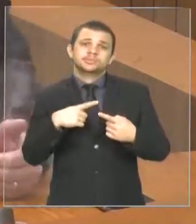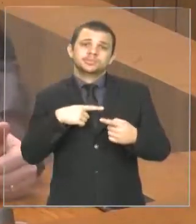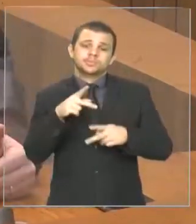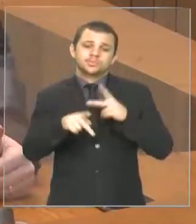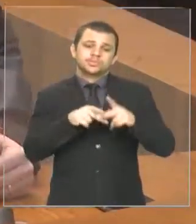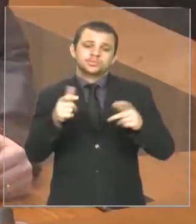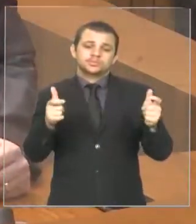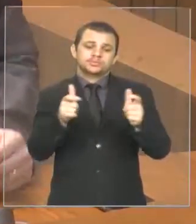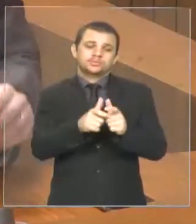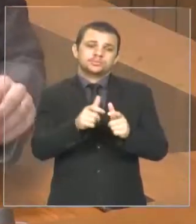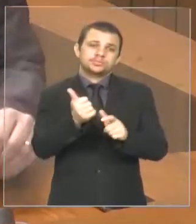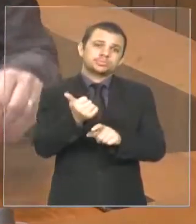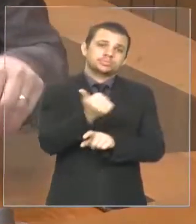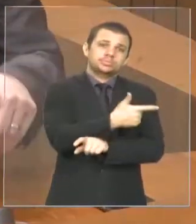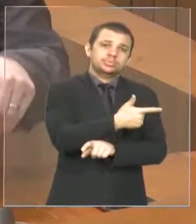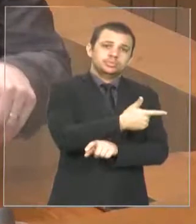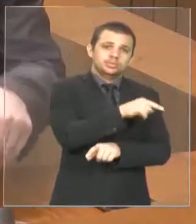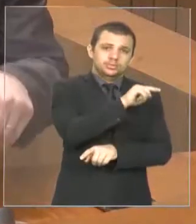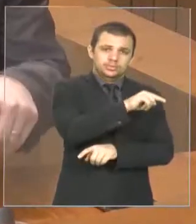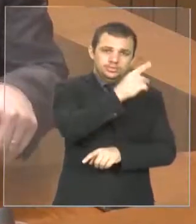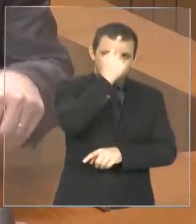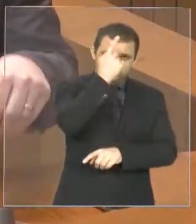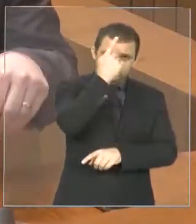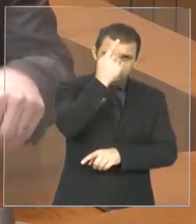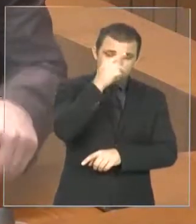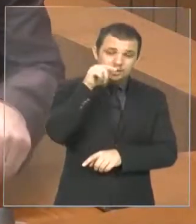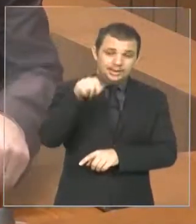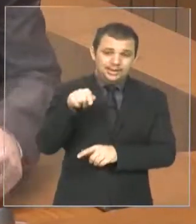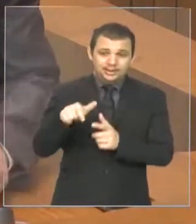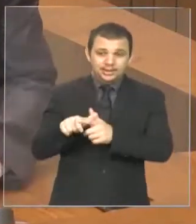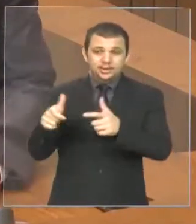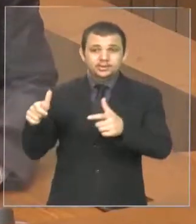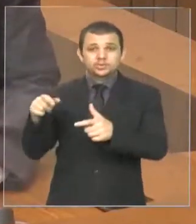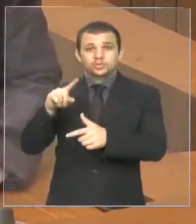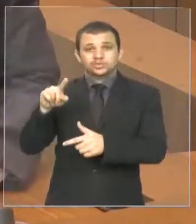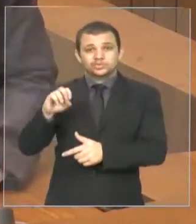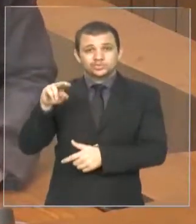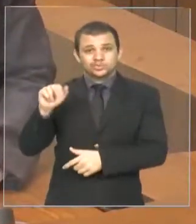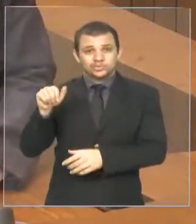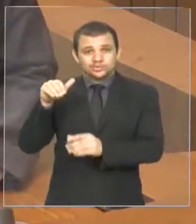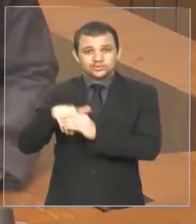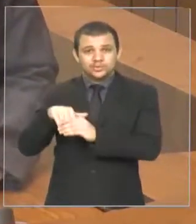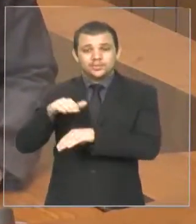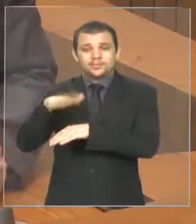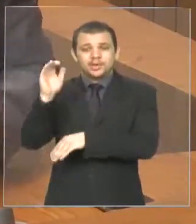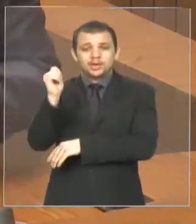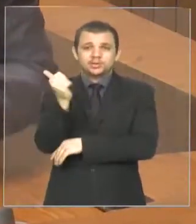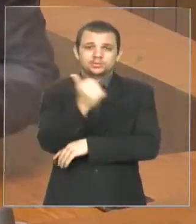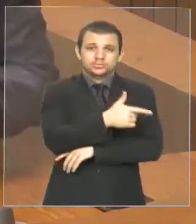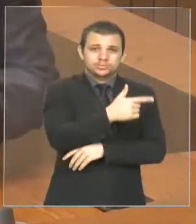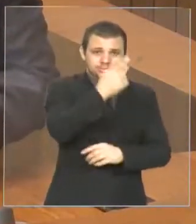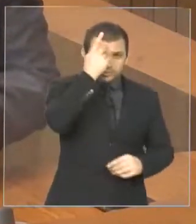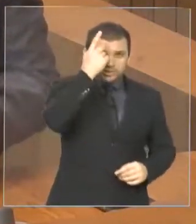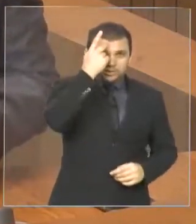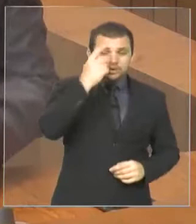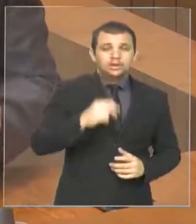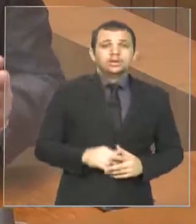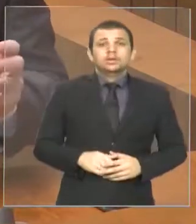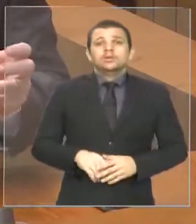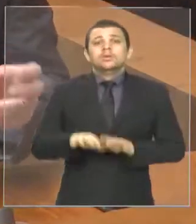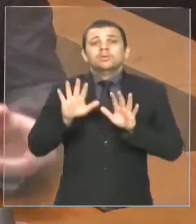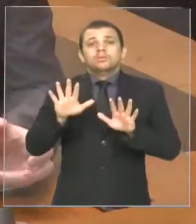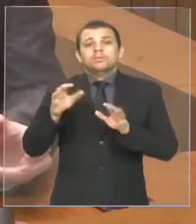que o estado de São Paulo, tem mais zonas eleitorais hoje do que o estado de São Paulo, mas nos disse que compreende